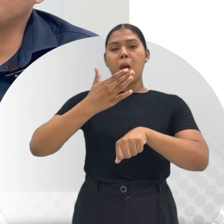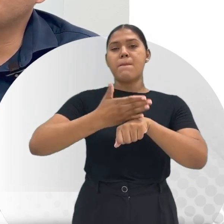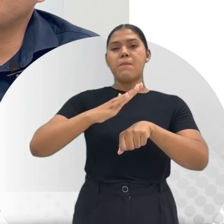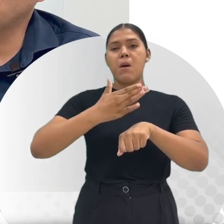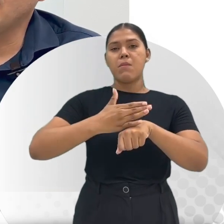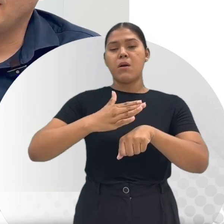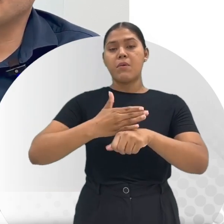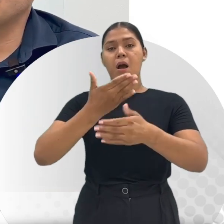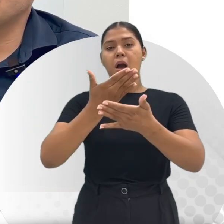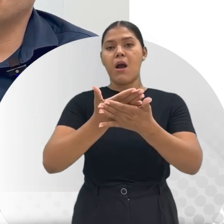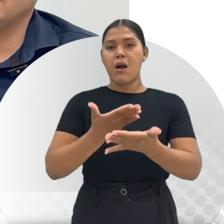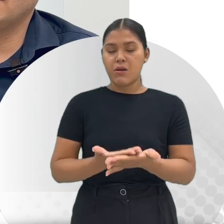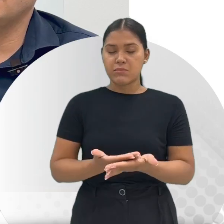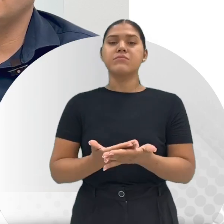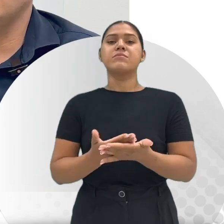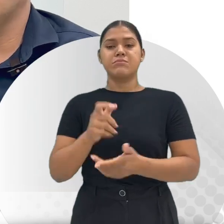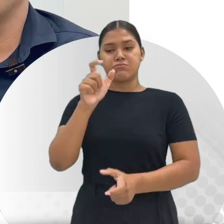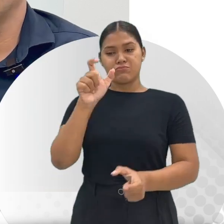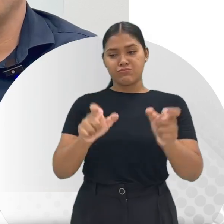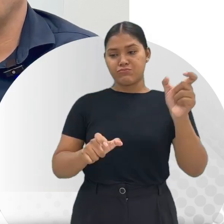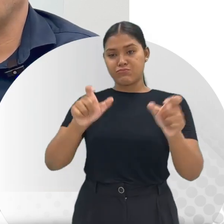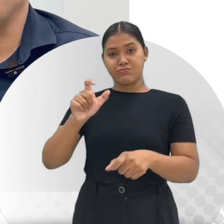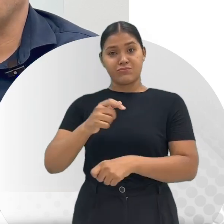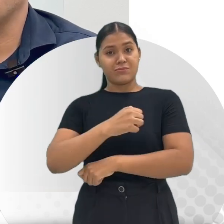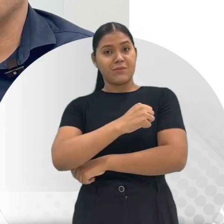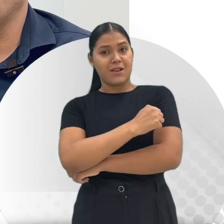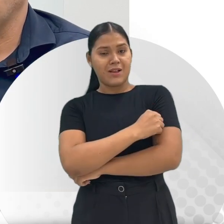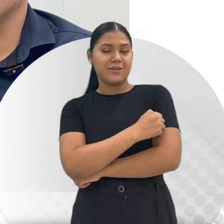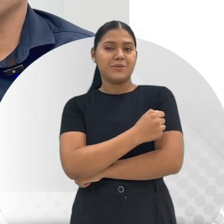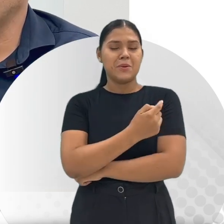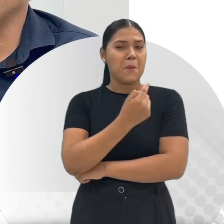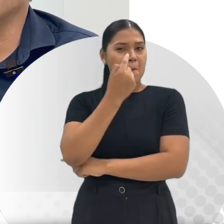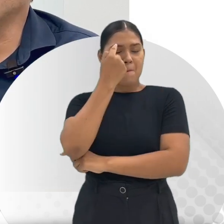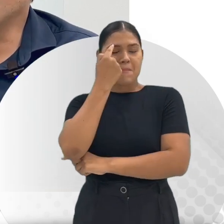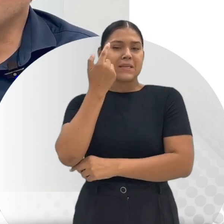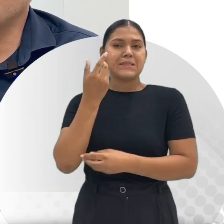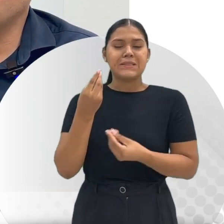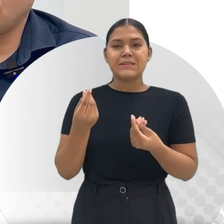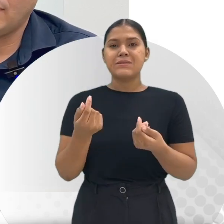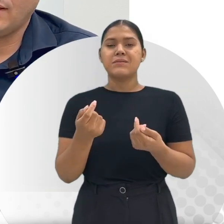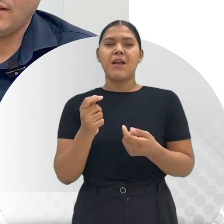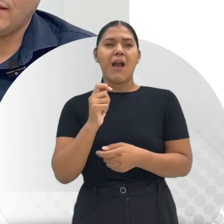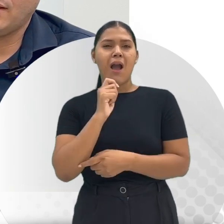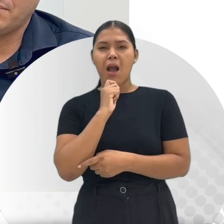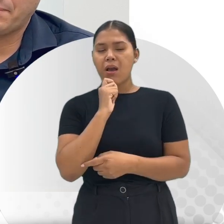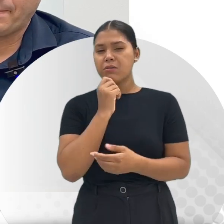né? Essa é a discussão essencial dele e eu acho que é uma discussão ainda muito